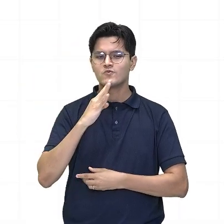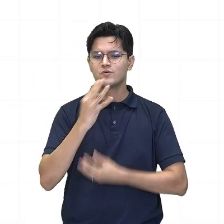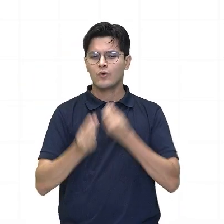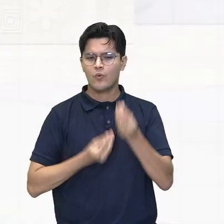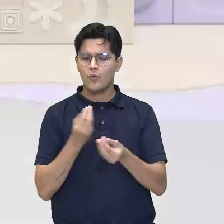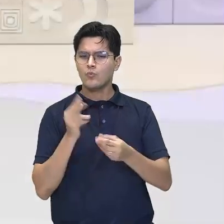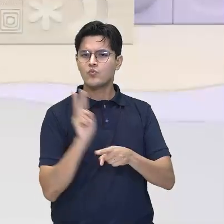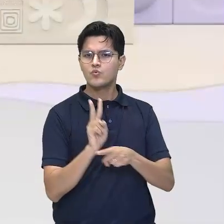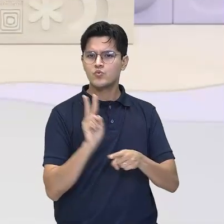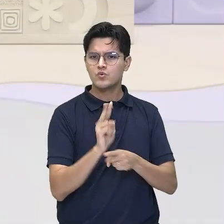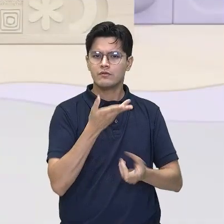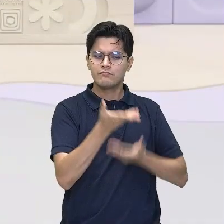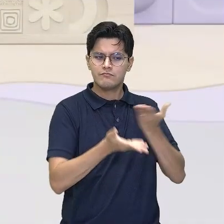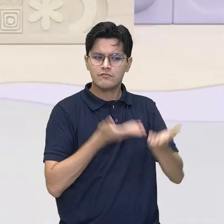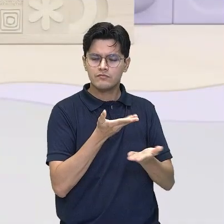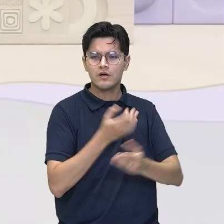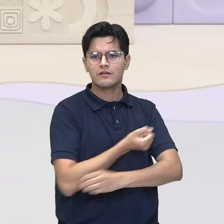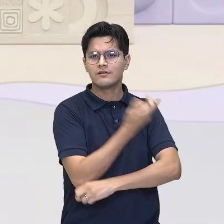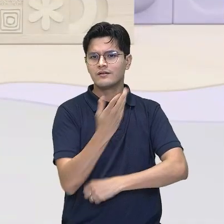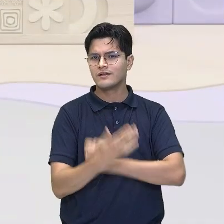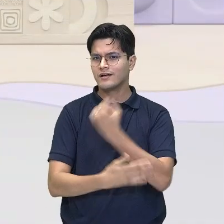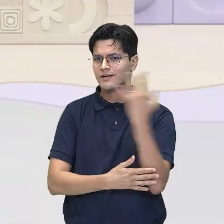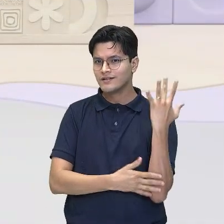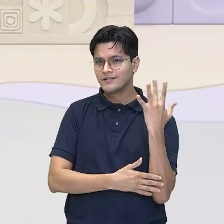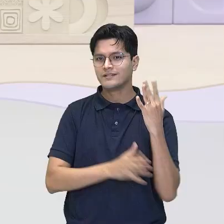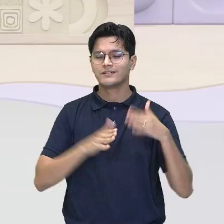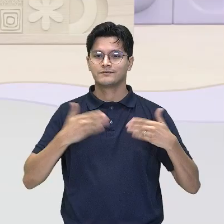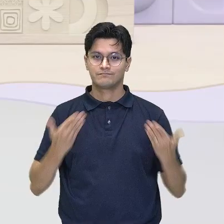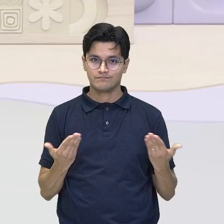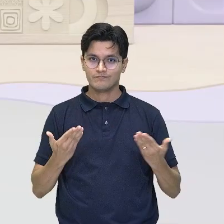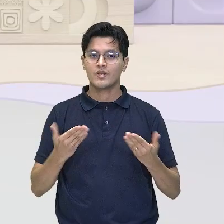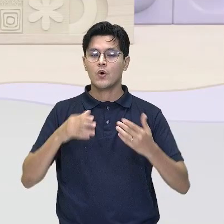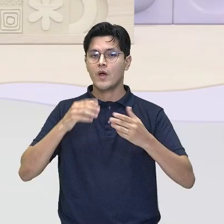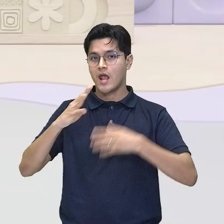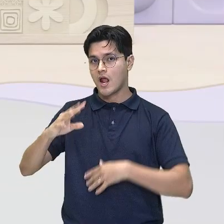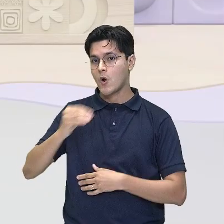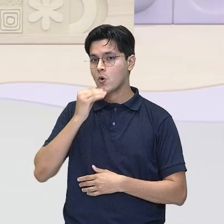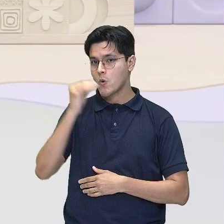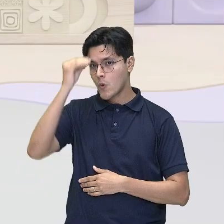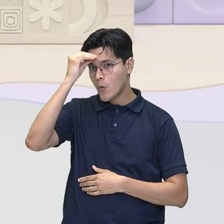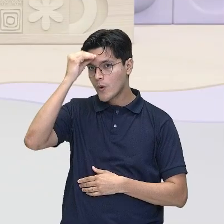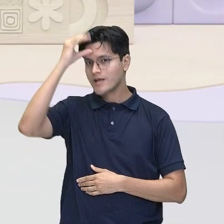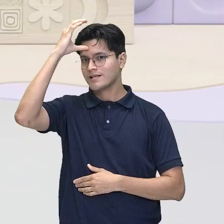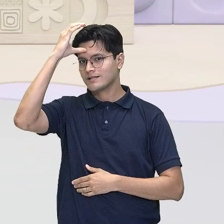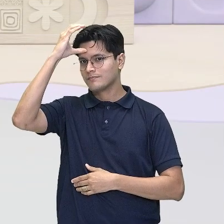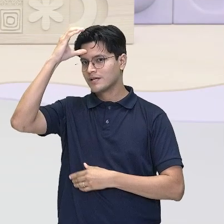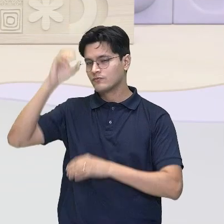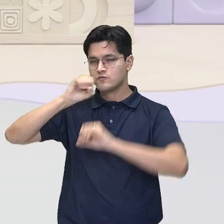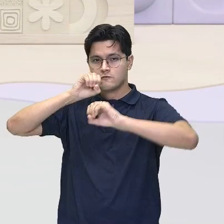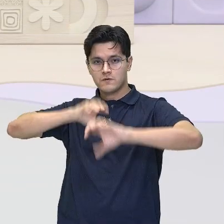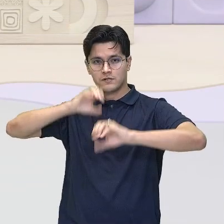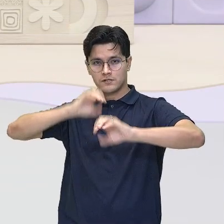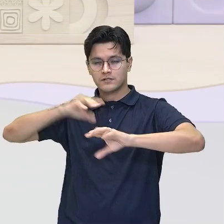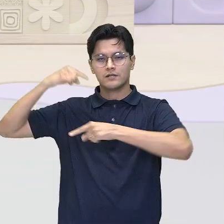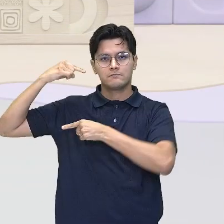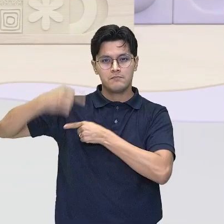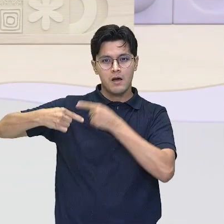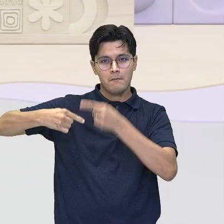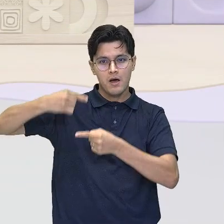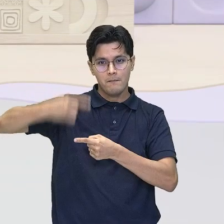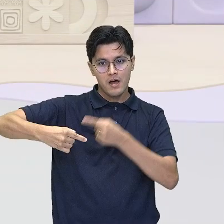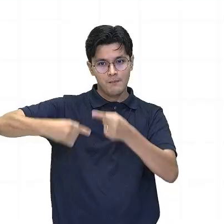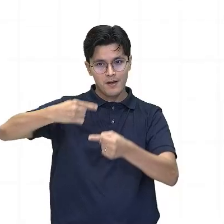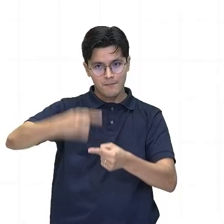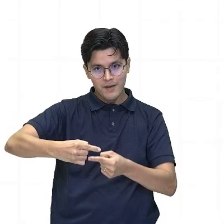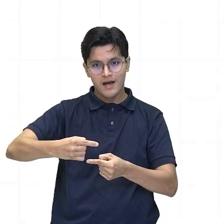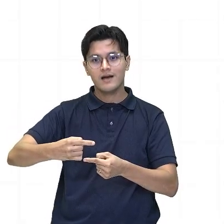religiosas, e esse conhecimento é passado de geração em geração, dos mais velhos para os mais jovens. E o